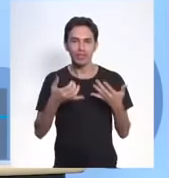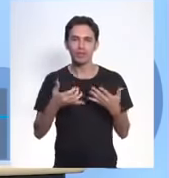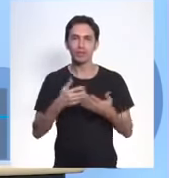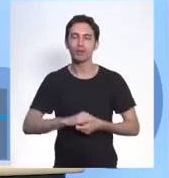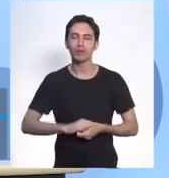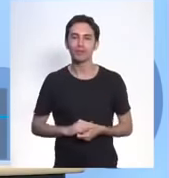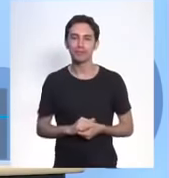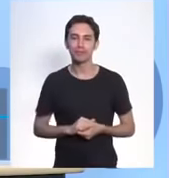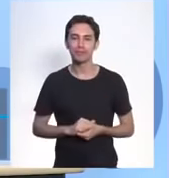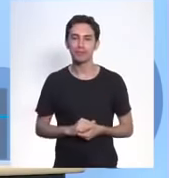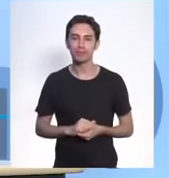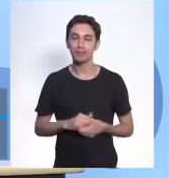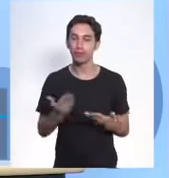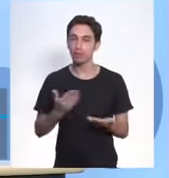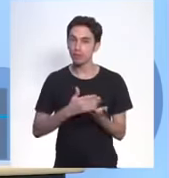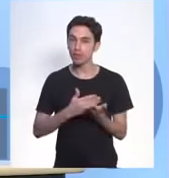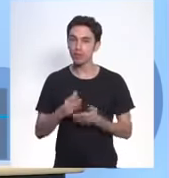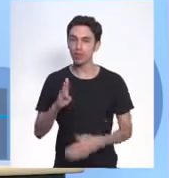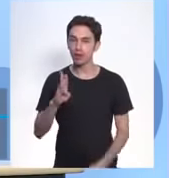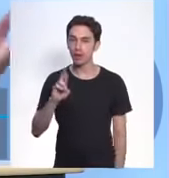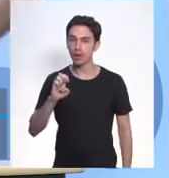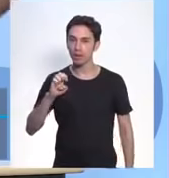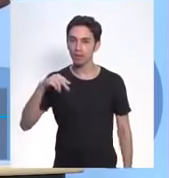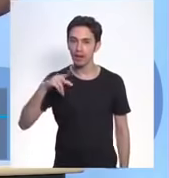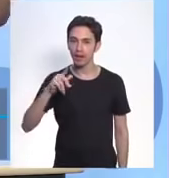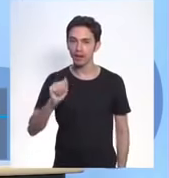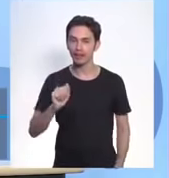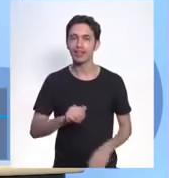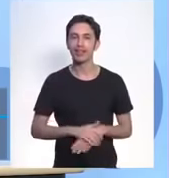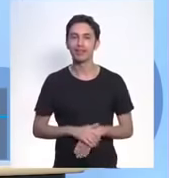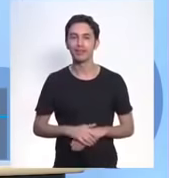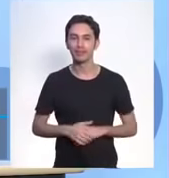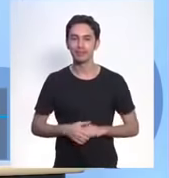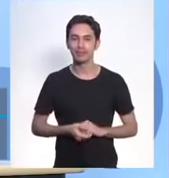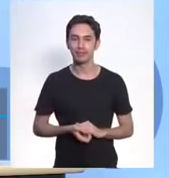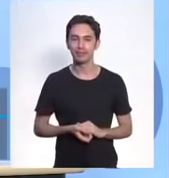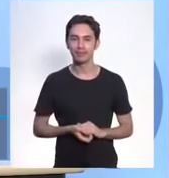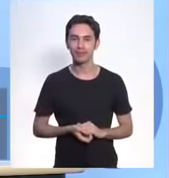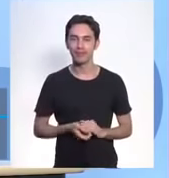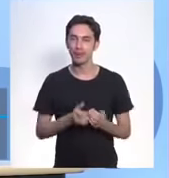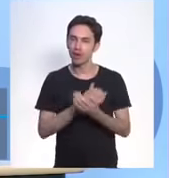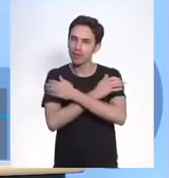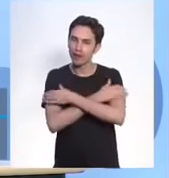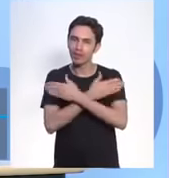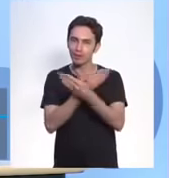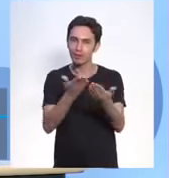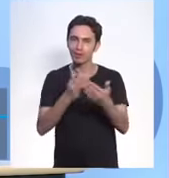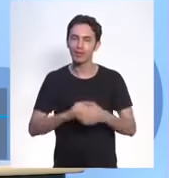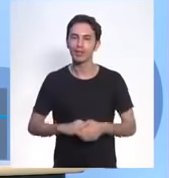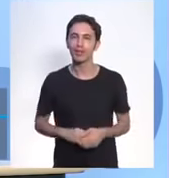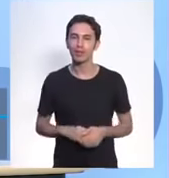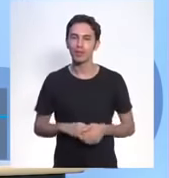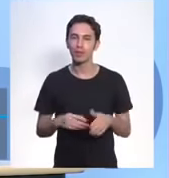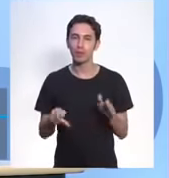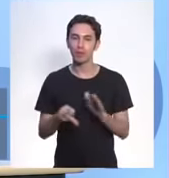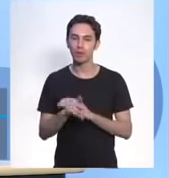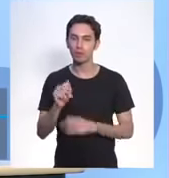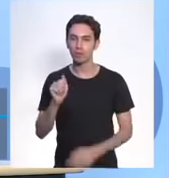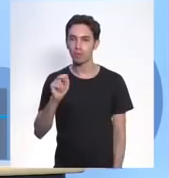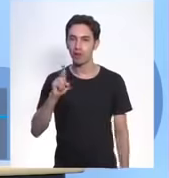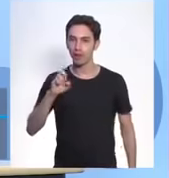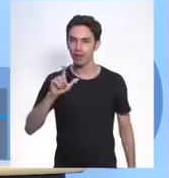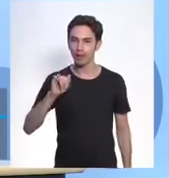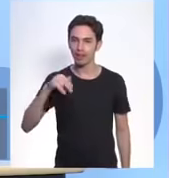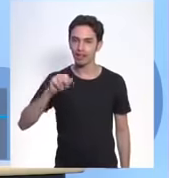queria falar eu vou começar aqui com a Brenda delben lotes venda devem Lopes um grande abraço aí para você é de Paulina Rosa